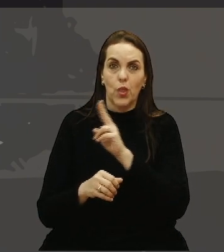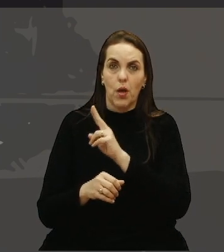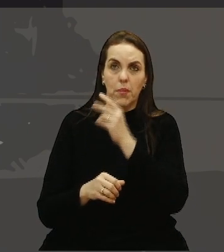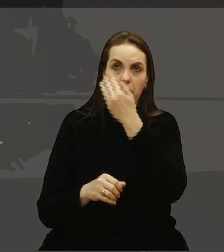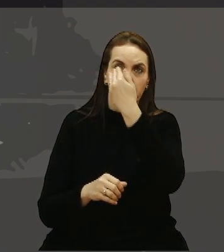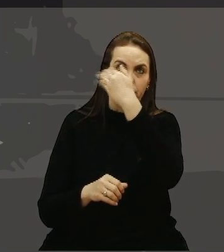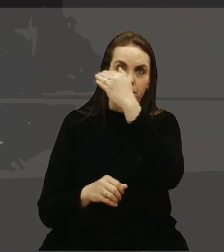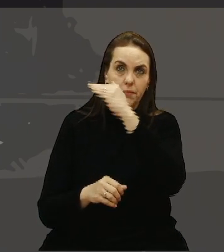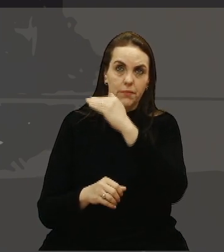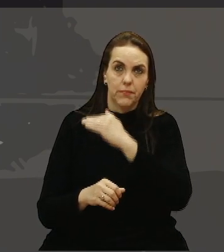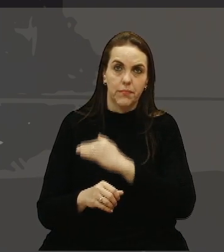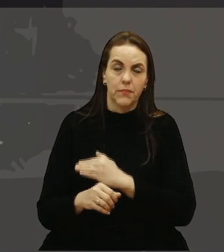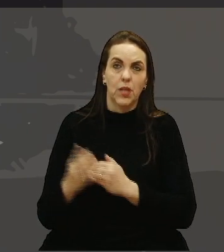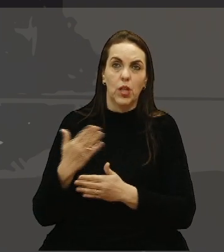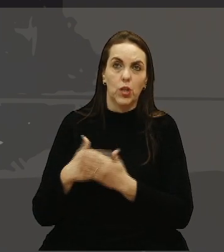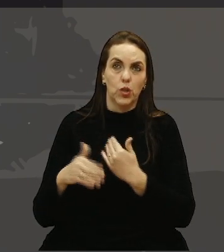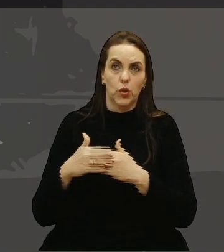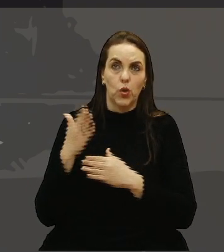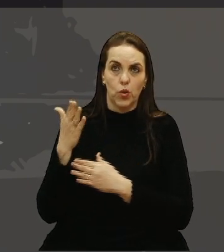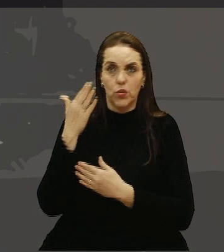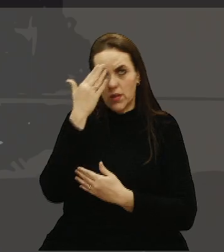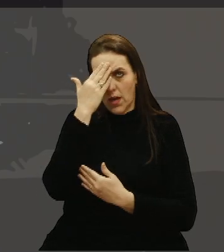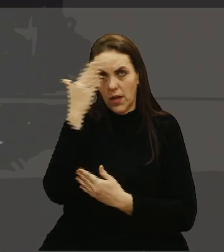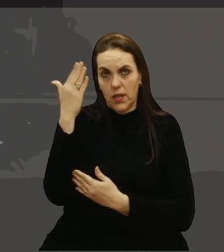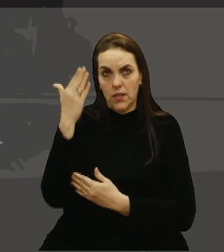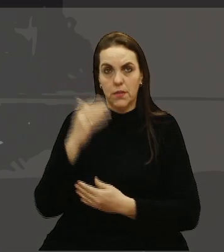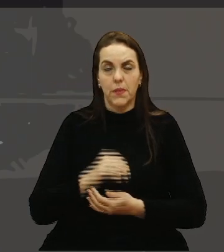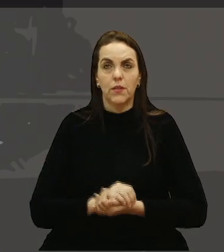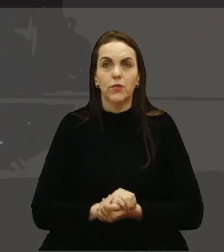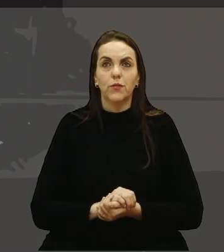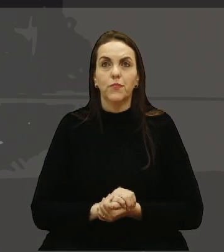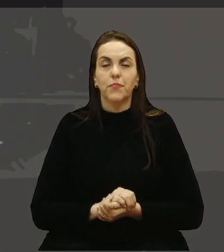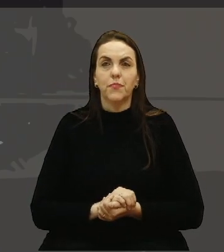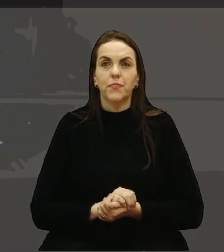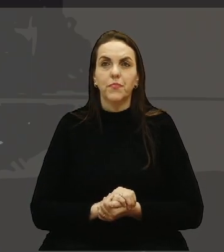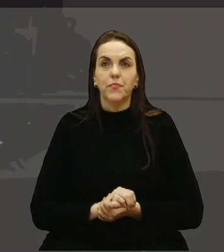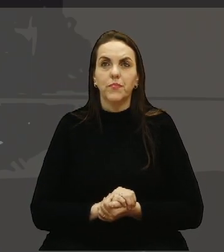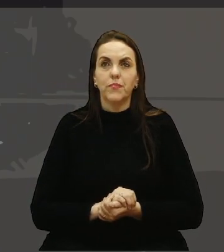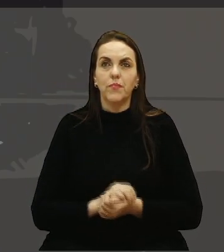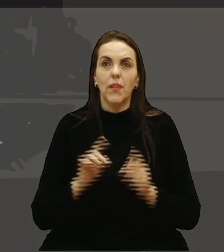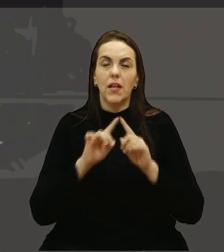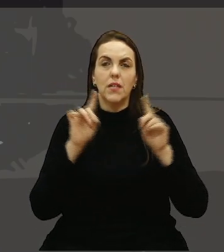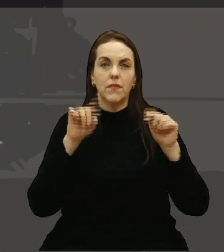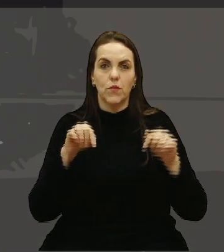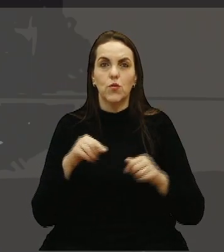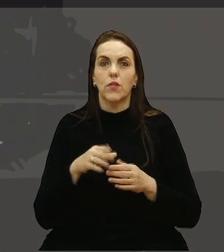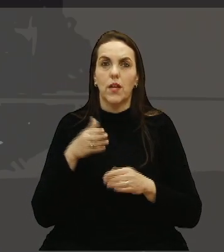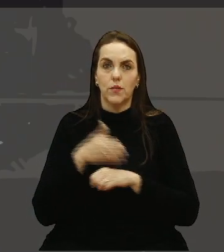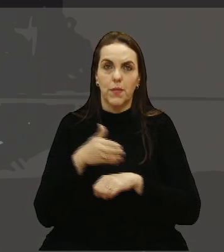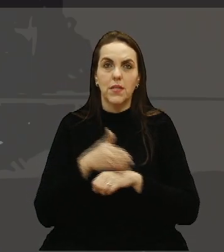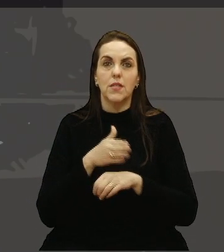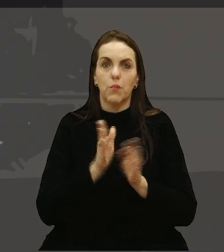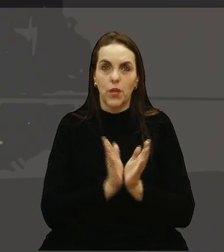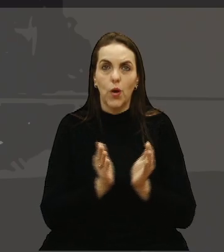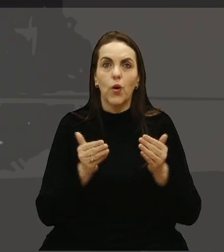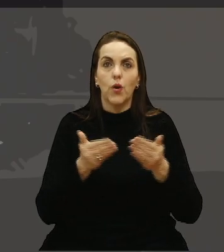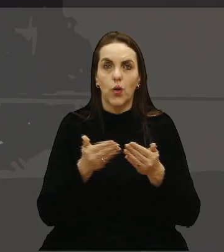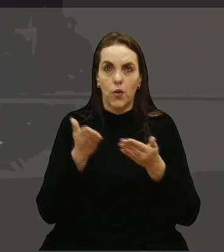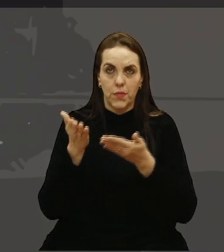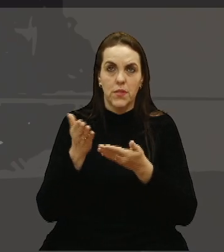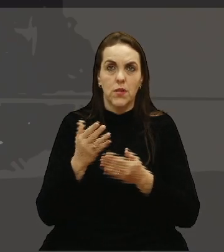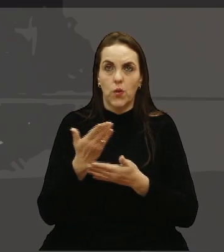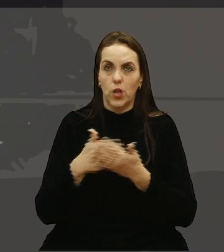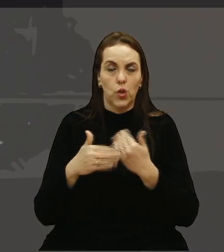o Fabrício Premieri Carelli, Jaqueline Panho, Turmina, Júlio César de Medeiros Fernandes, Ricardo Barazete,